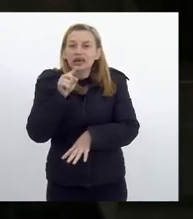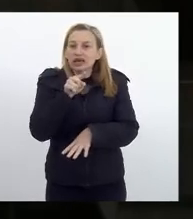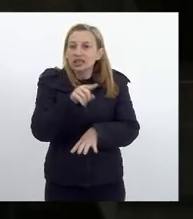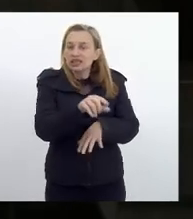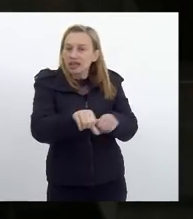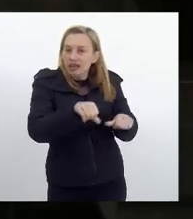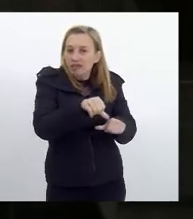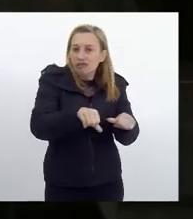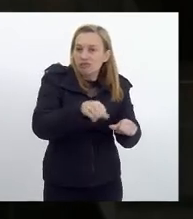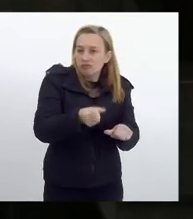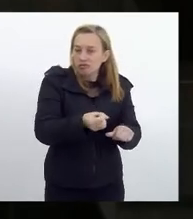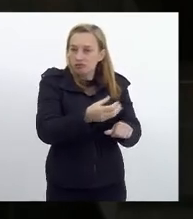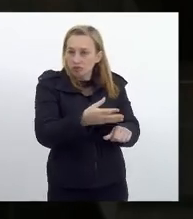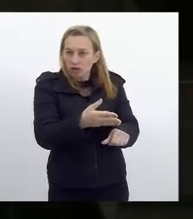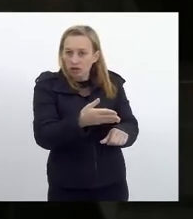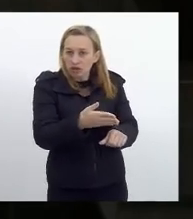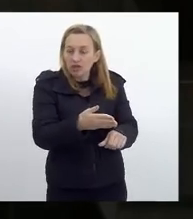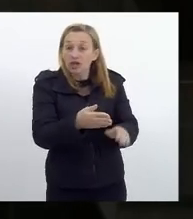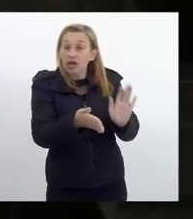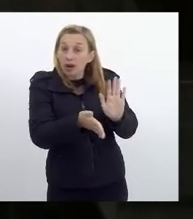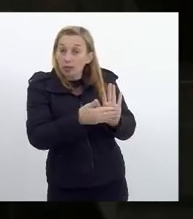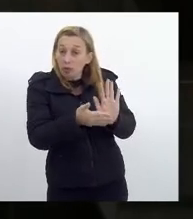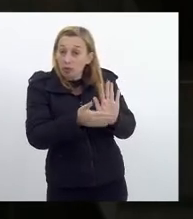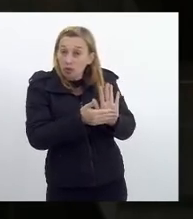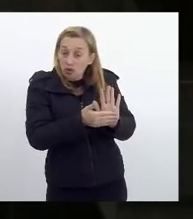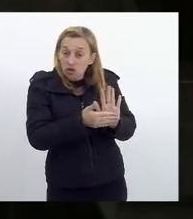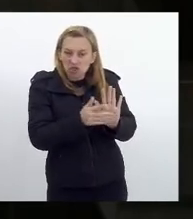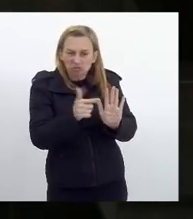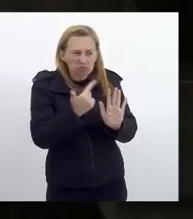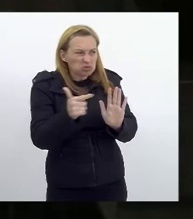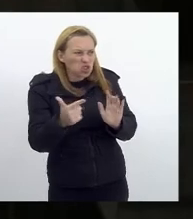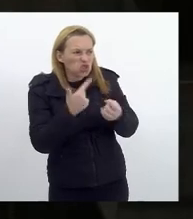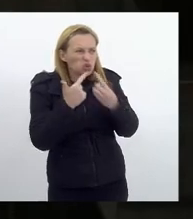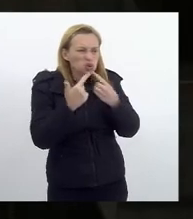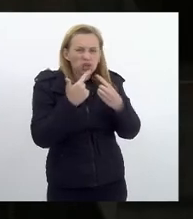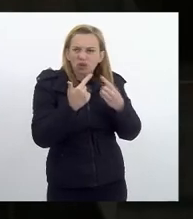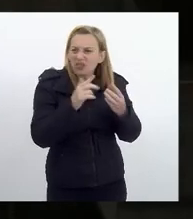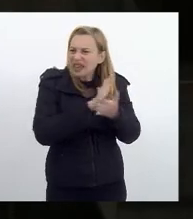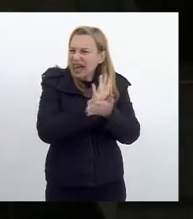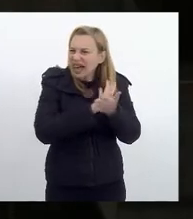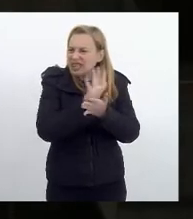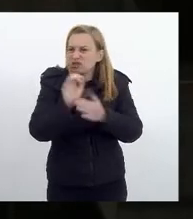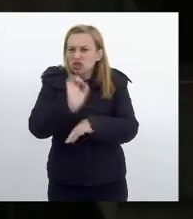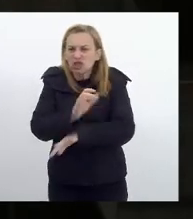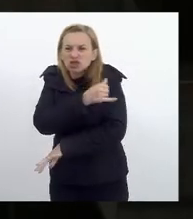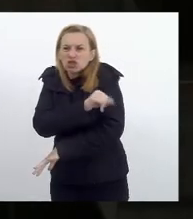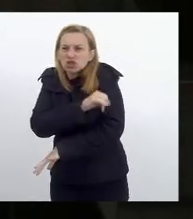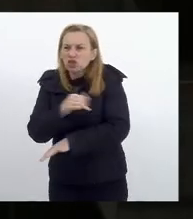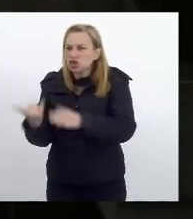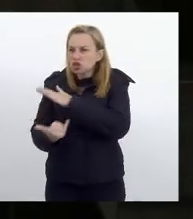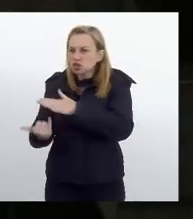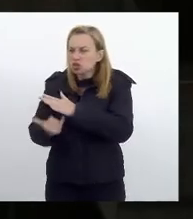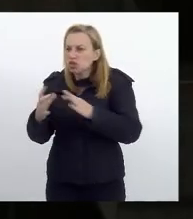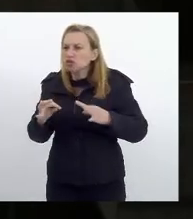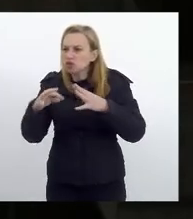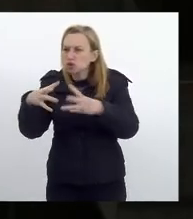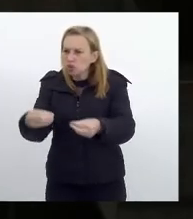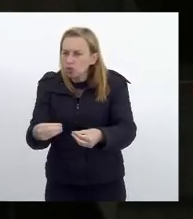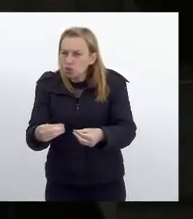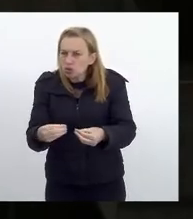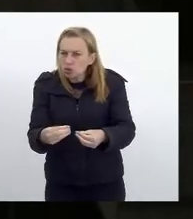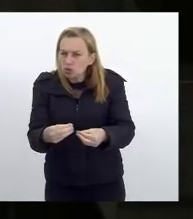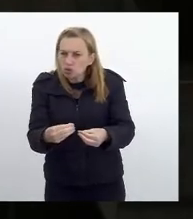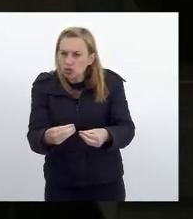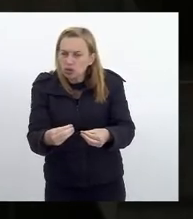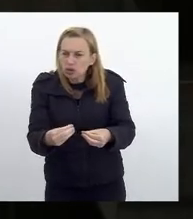reforma, do jeito que ela é proposta, sem que a gente discuta com o Estado do Rio de Janeiro, sobretudo com as entidades, instâncias, sujeitos